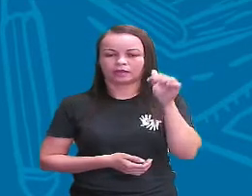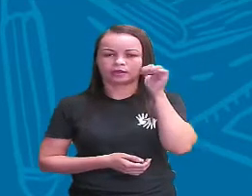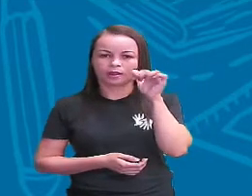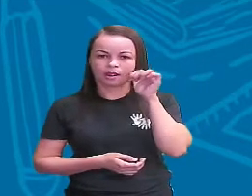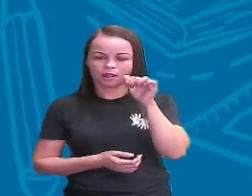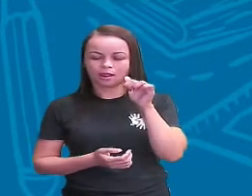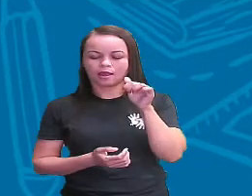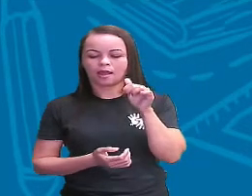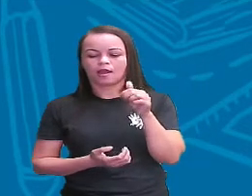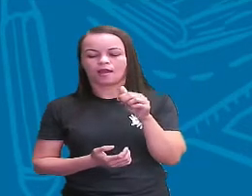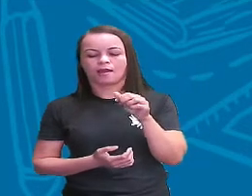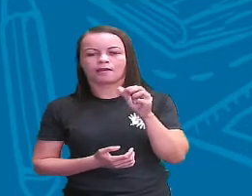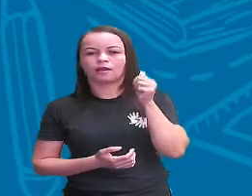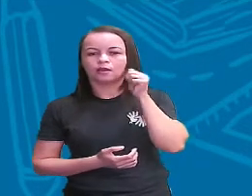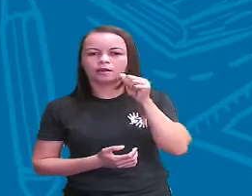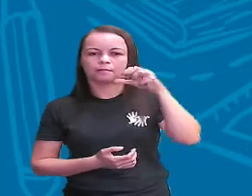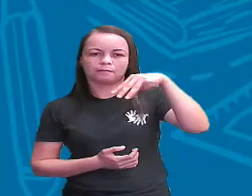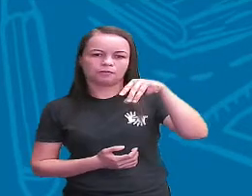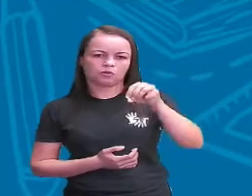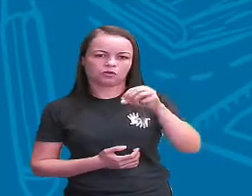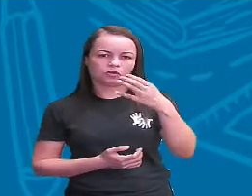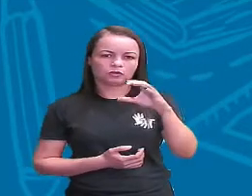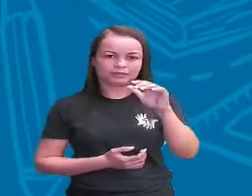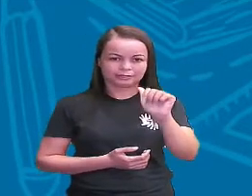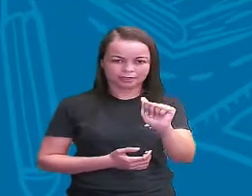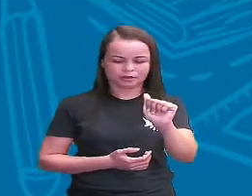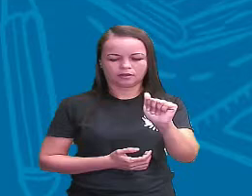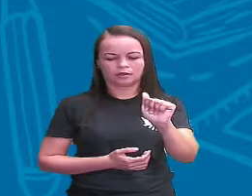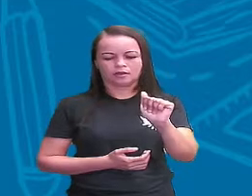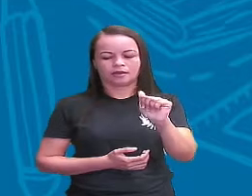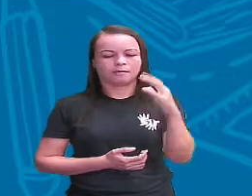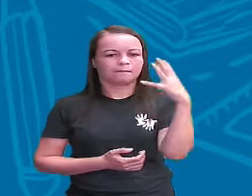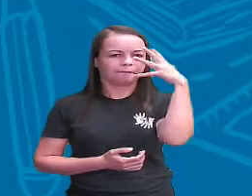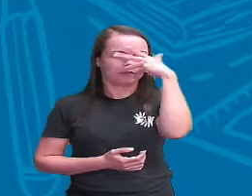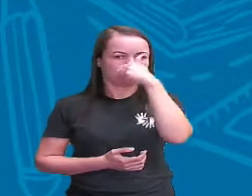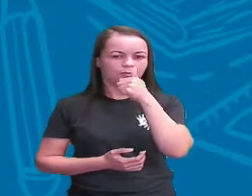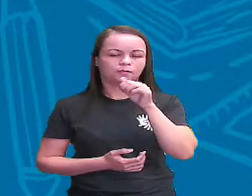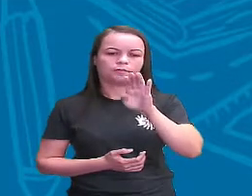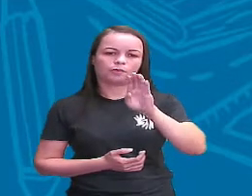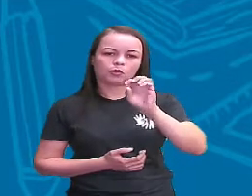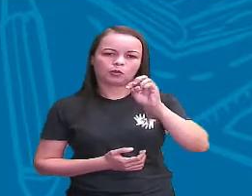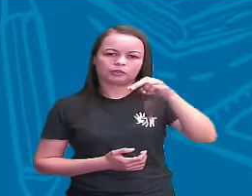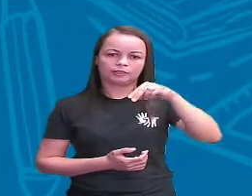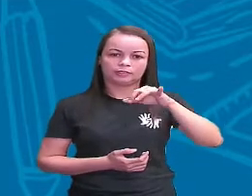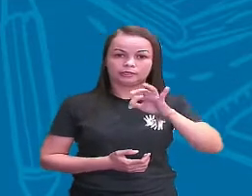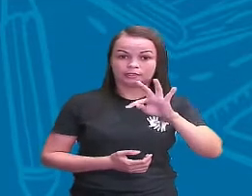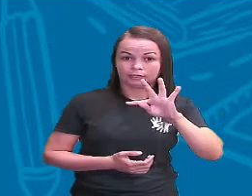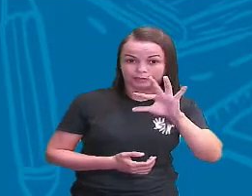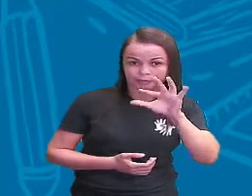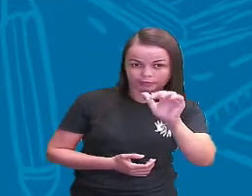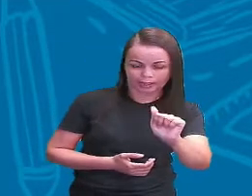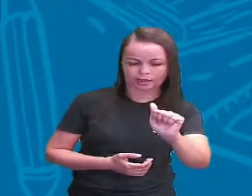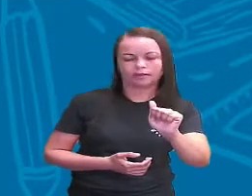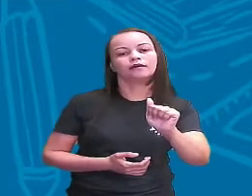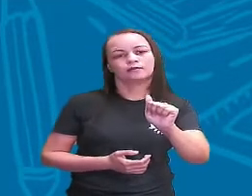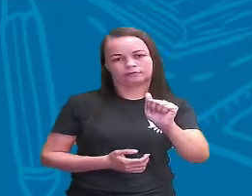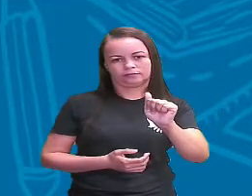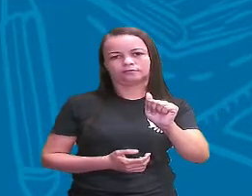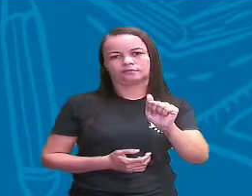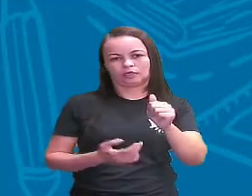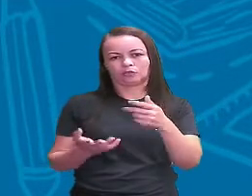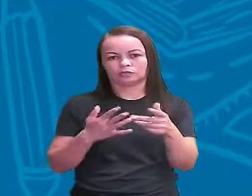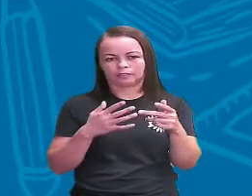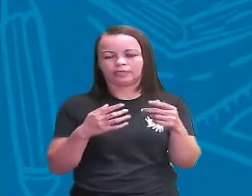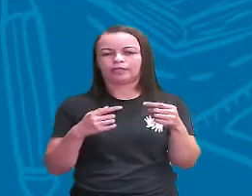moça bonita, que é o feminino, então tem que vir substantivo feminino com adjetivo feminino, moça